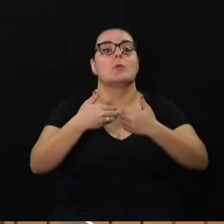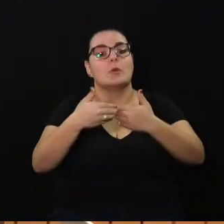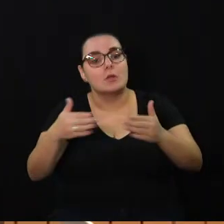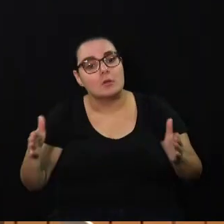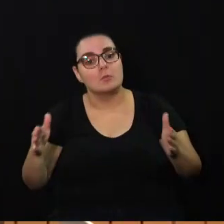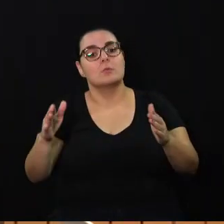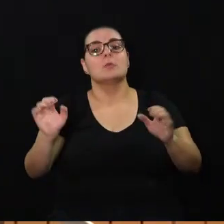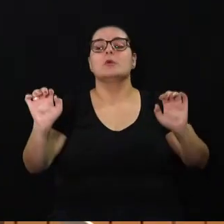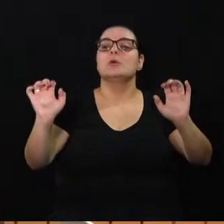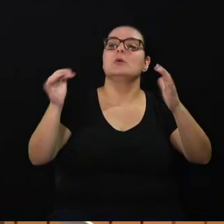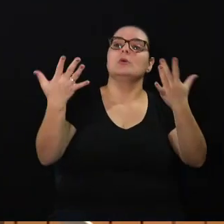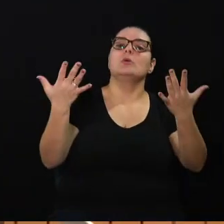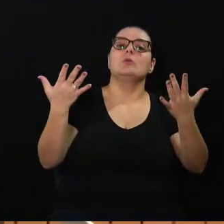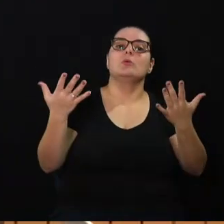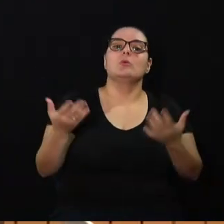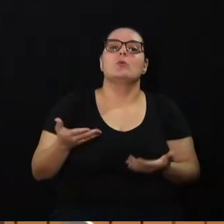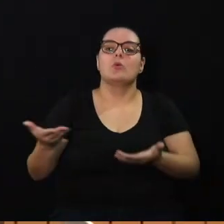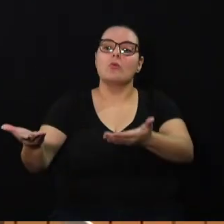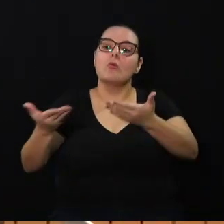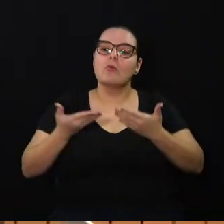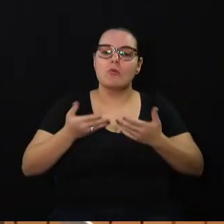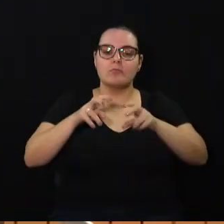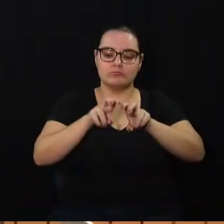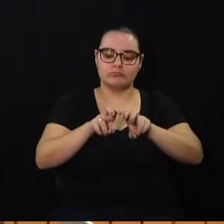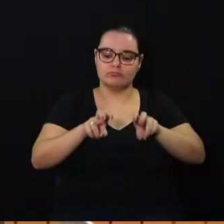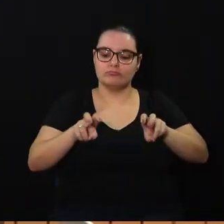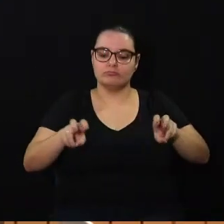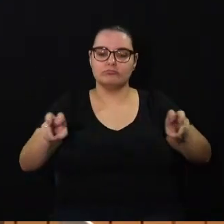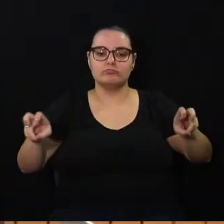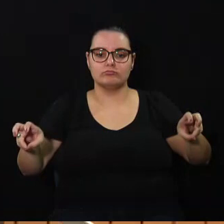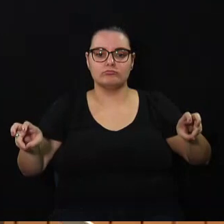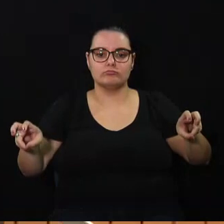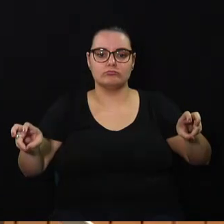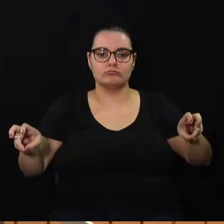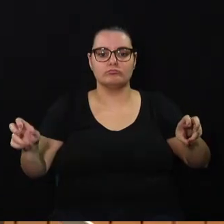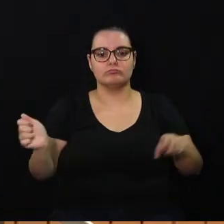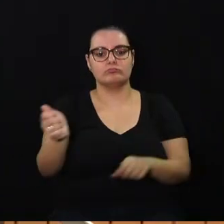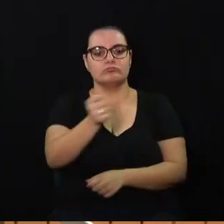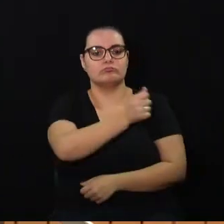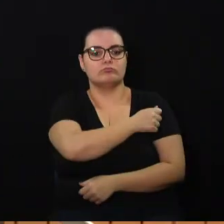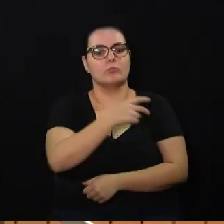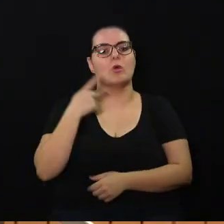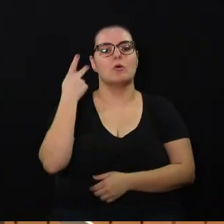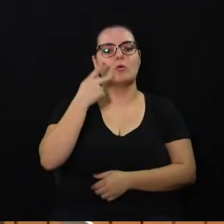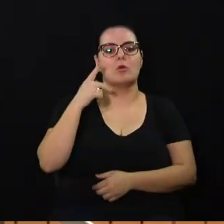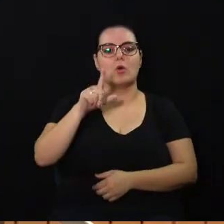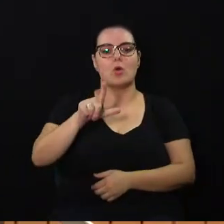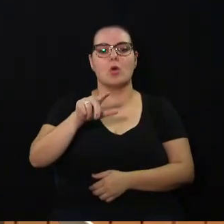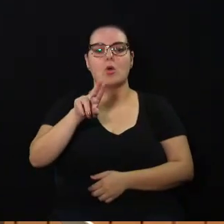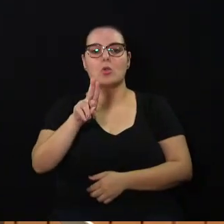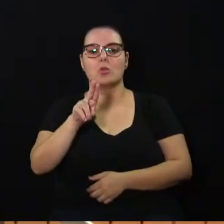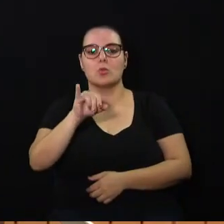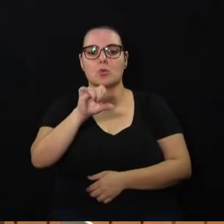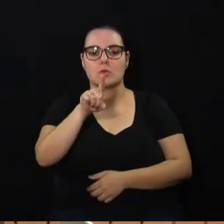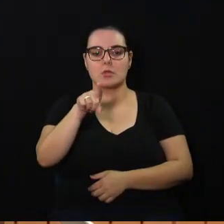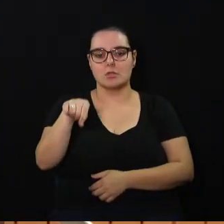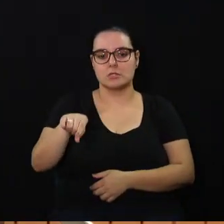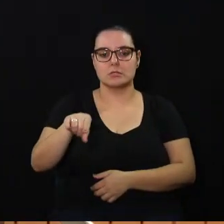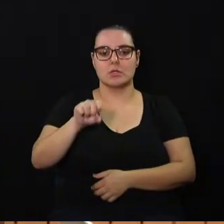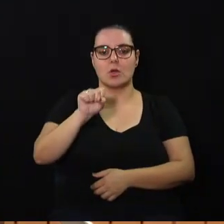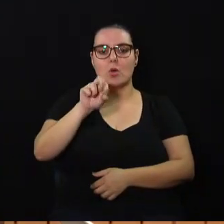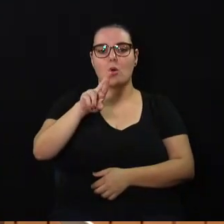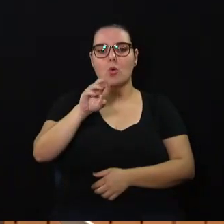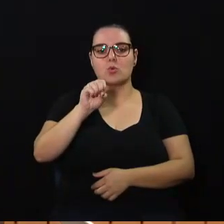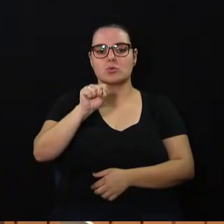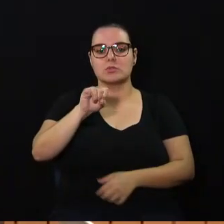nosso evento convidamos para compor a nossa mesa de autoridades o vereador luís rossini representando neste